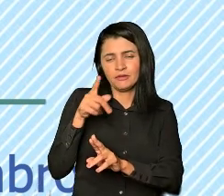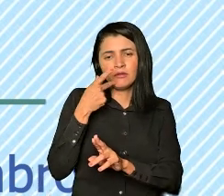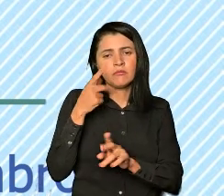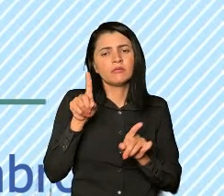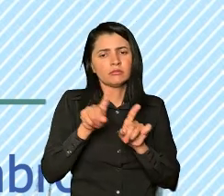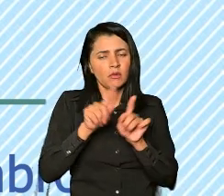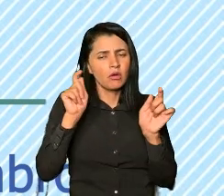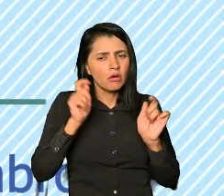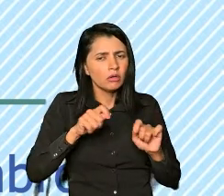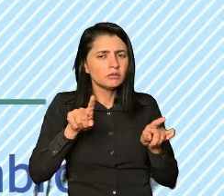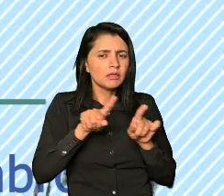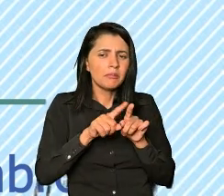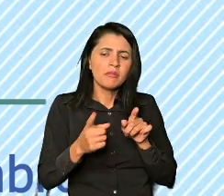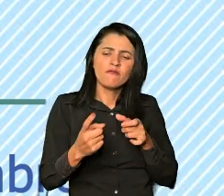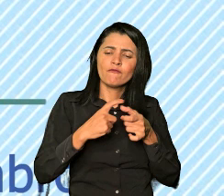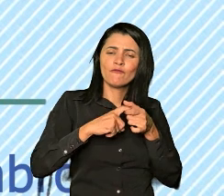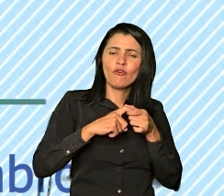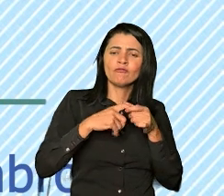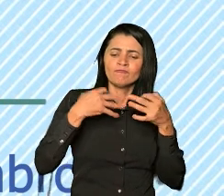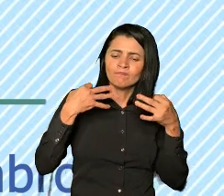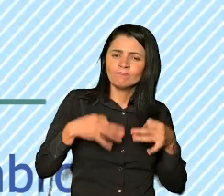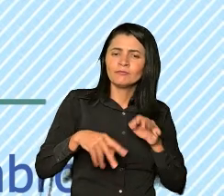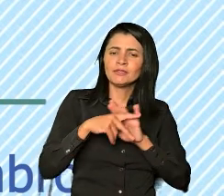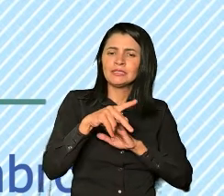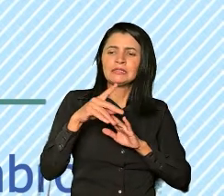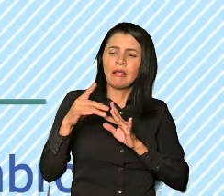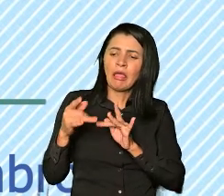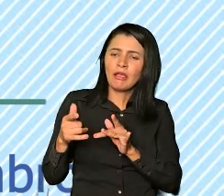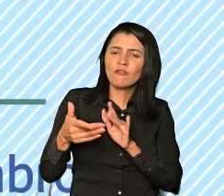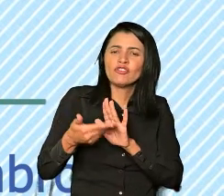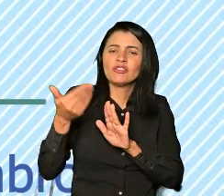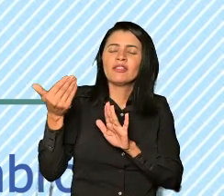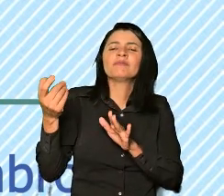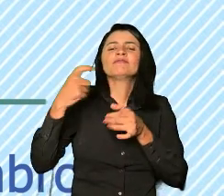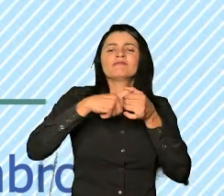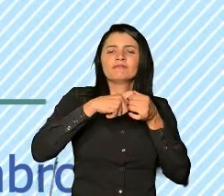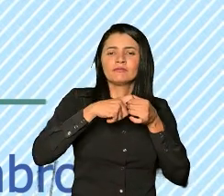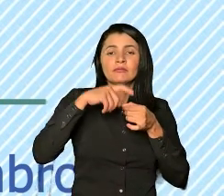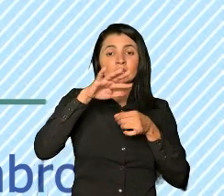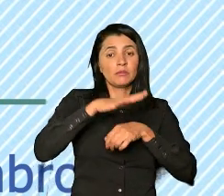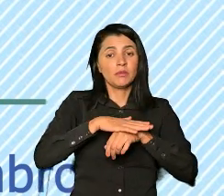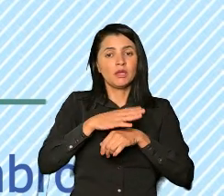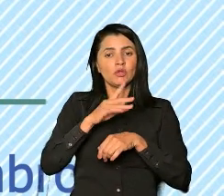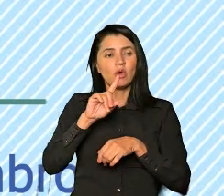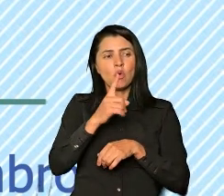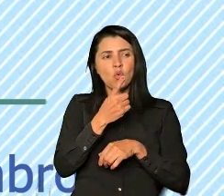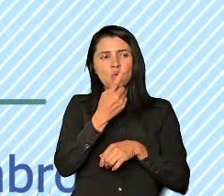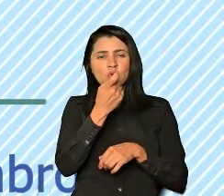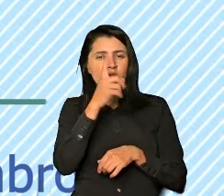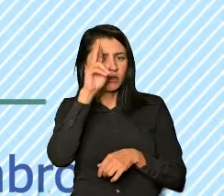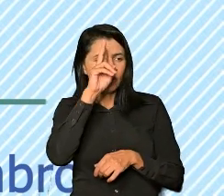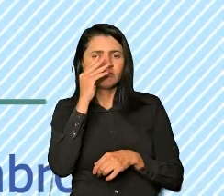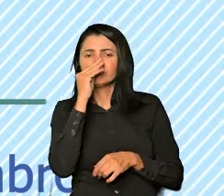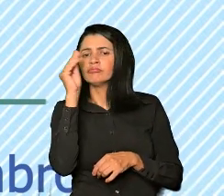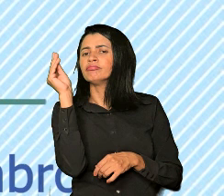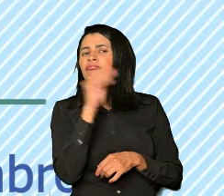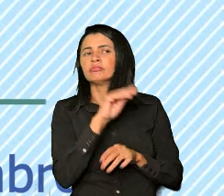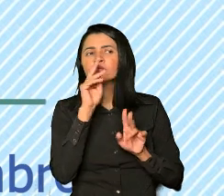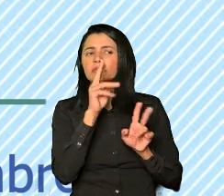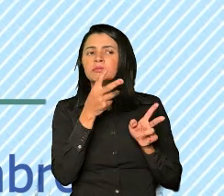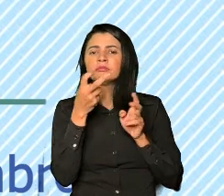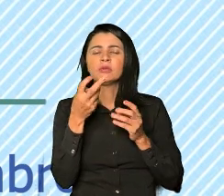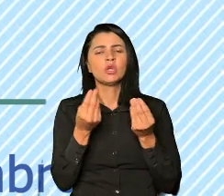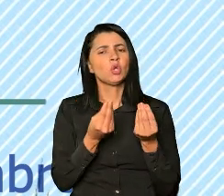podem reparar essa dignidade despedaçada. Quando rejeitamos a história única, quando percebemos que